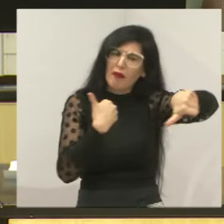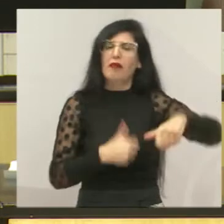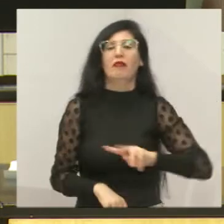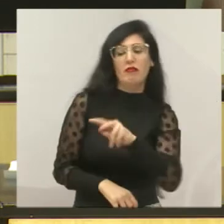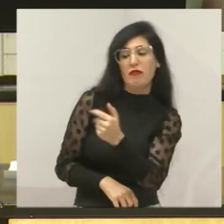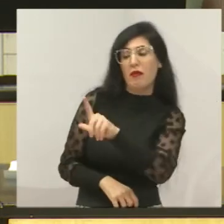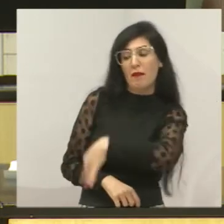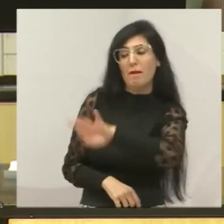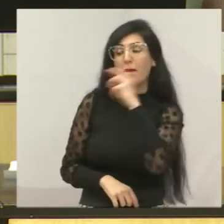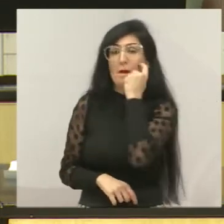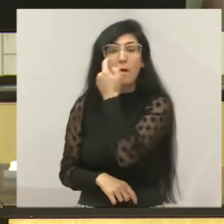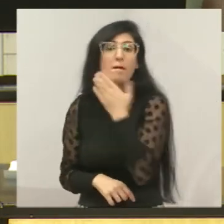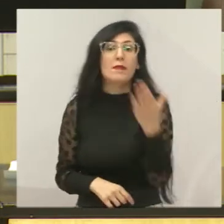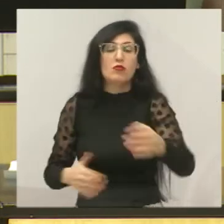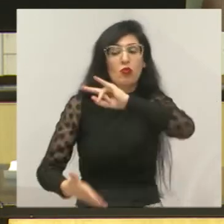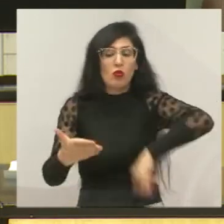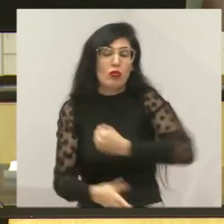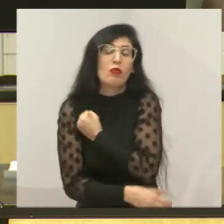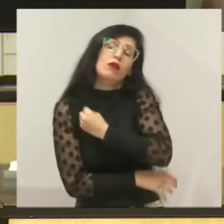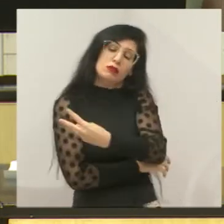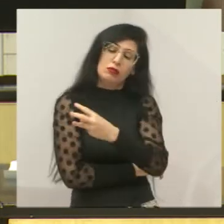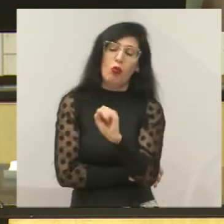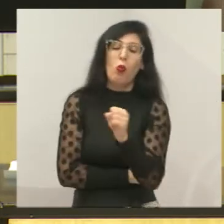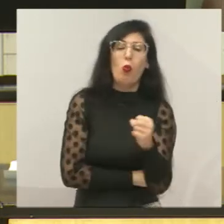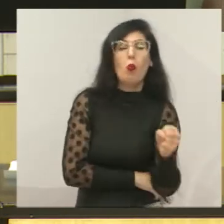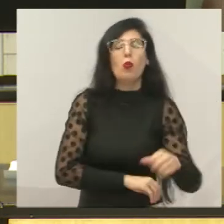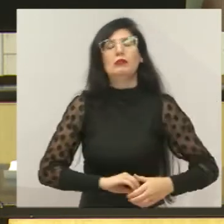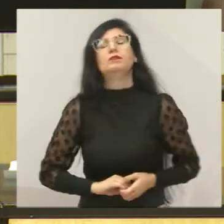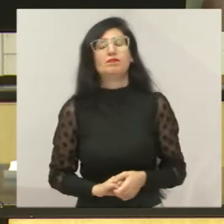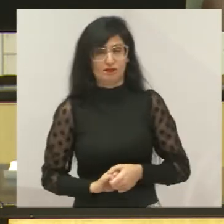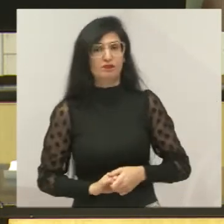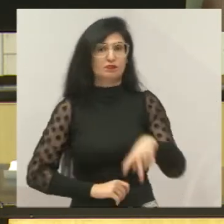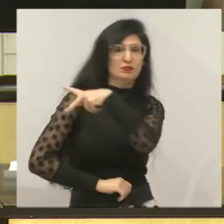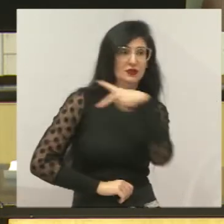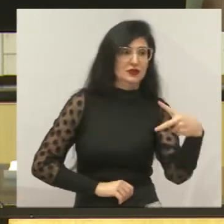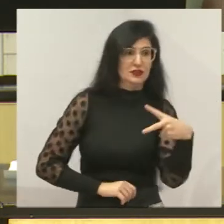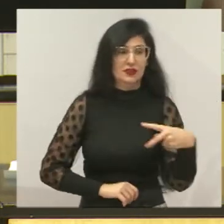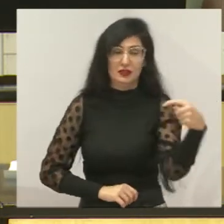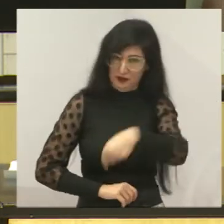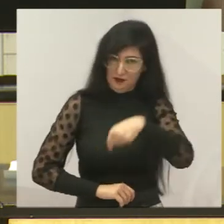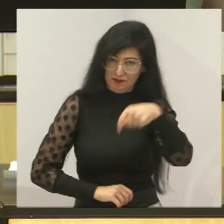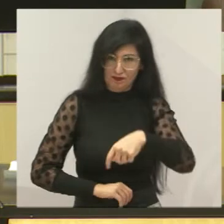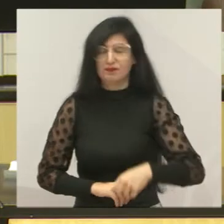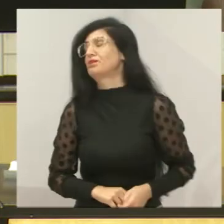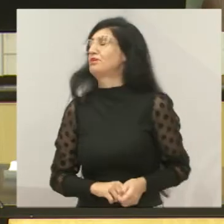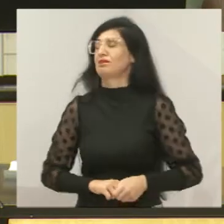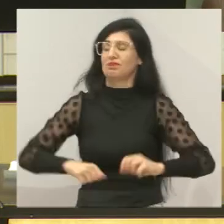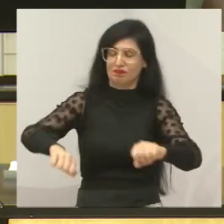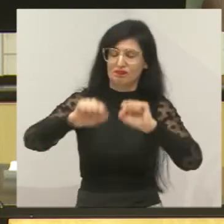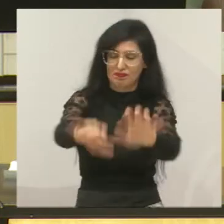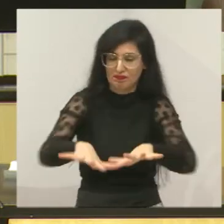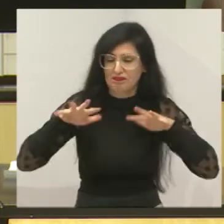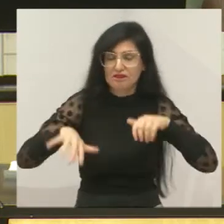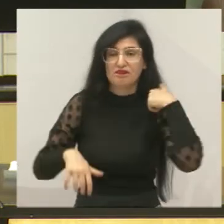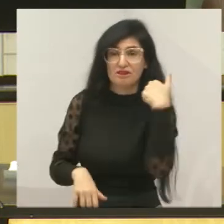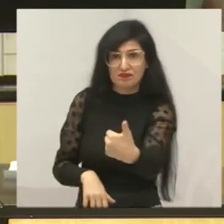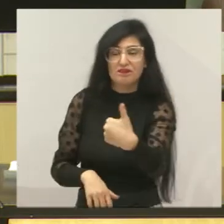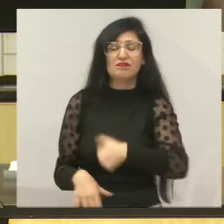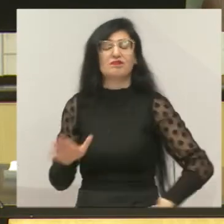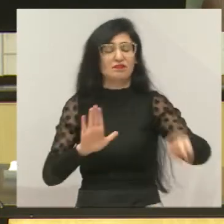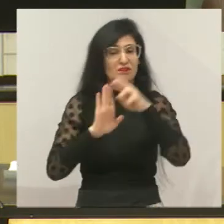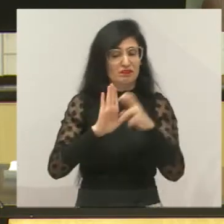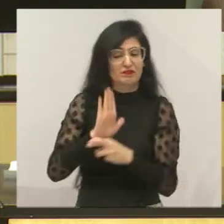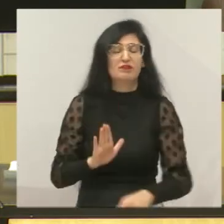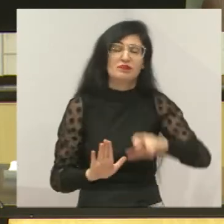Meia Lua. Requerimento número 388. Requeremos ao excelentíssimo senhor presidente desta Casa, ouvido e aprovado pela Igreja Plenário, cumpridas